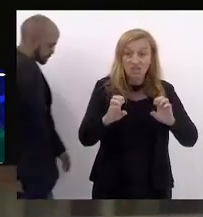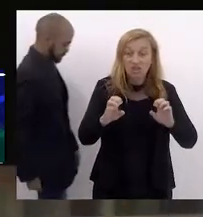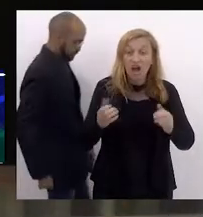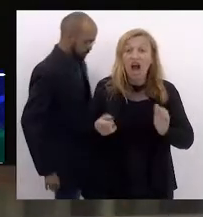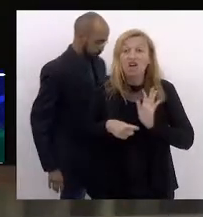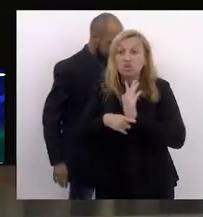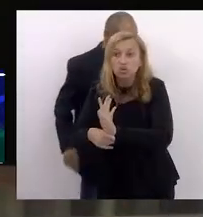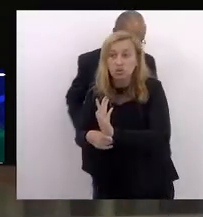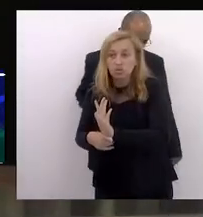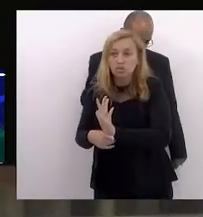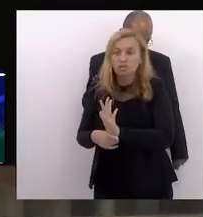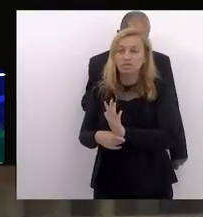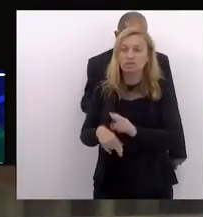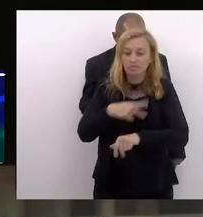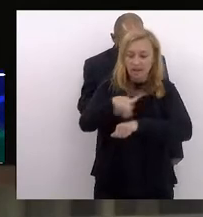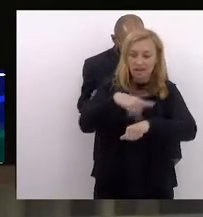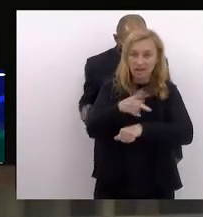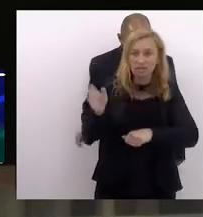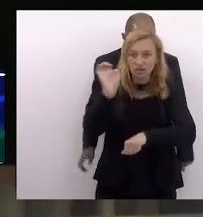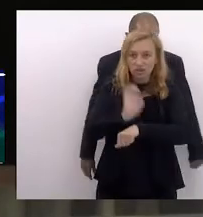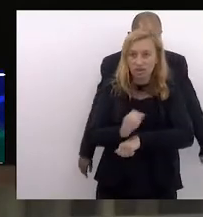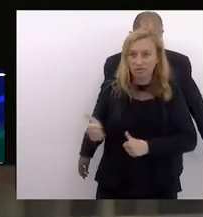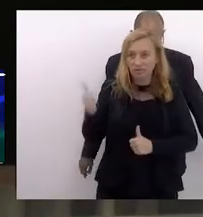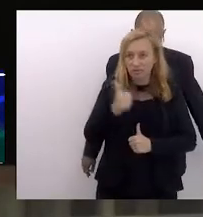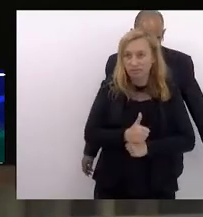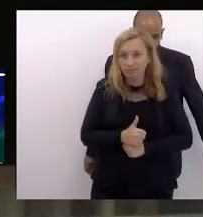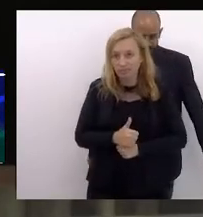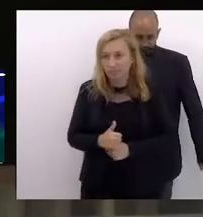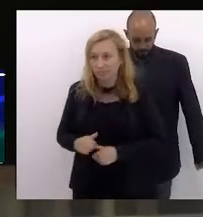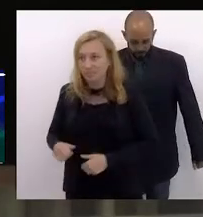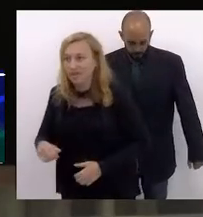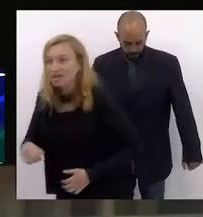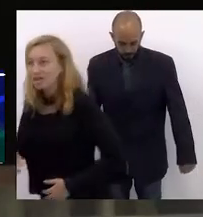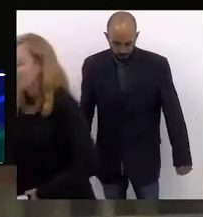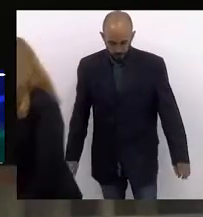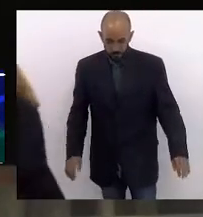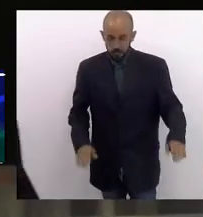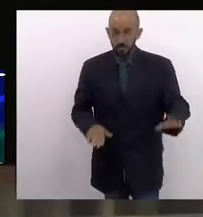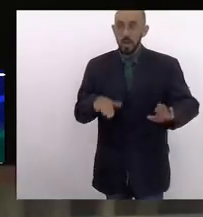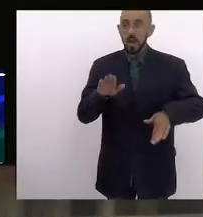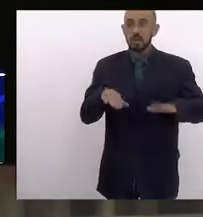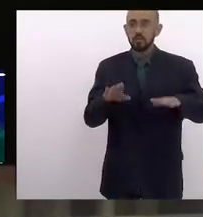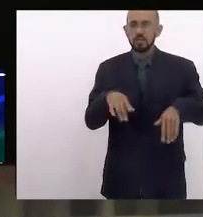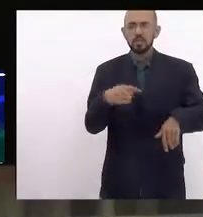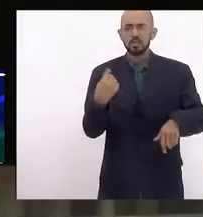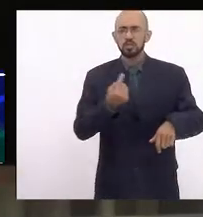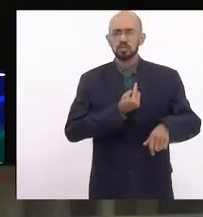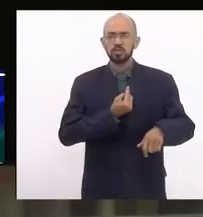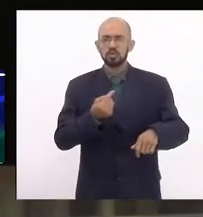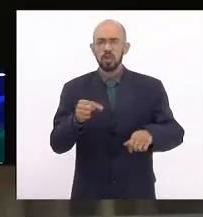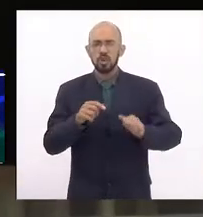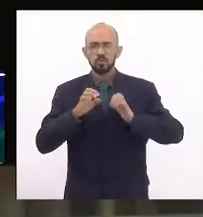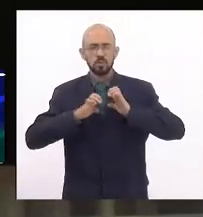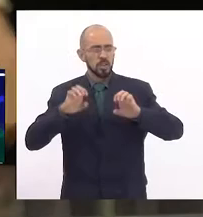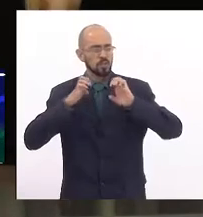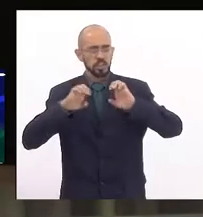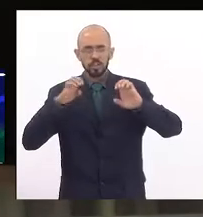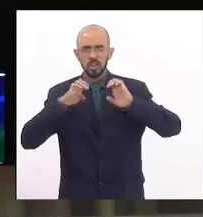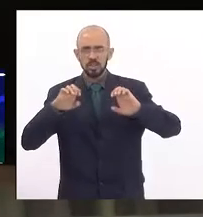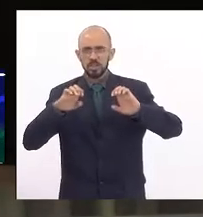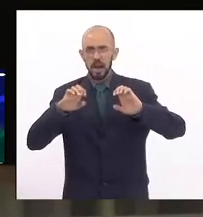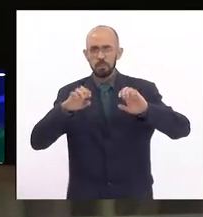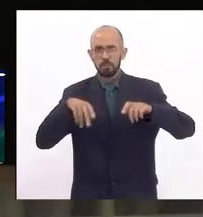contribui para esse país para esse estado quanta das vezes nós vamos evangelizar